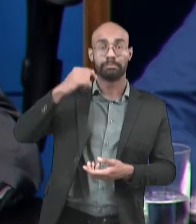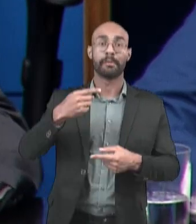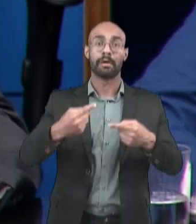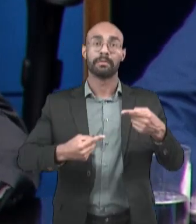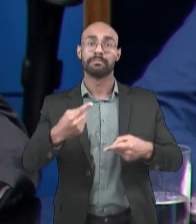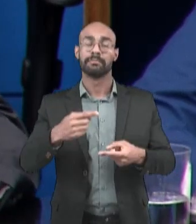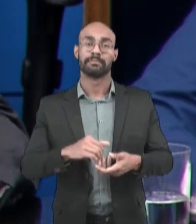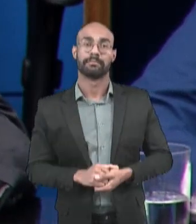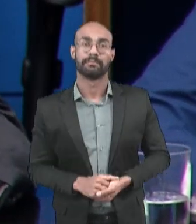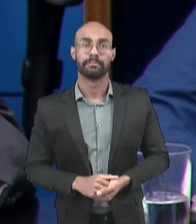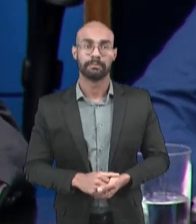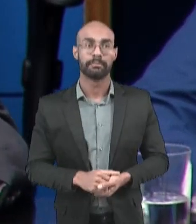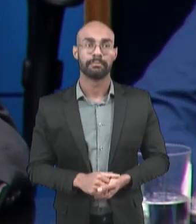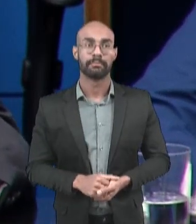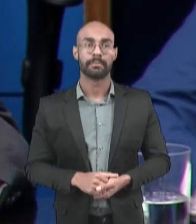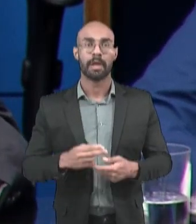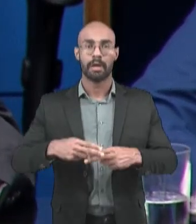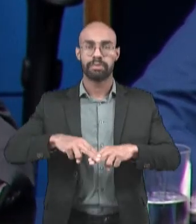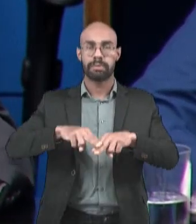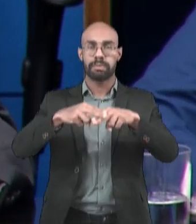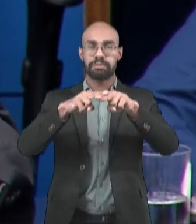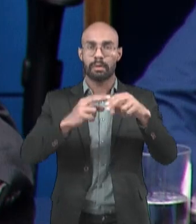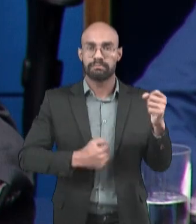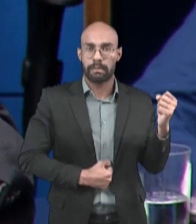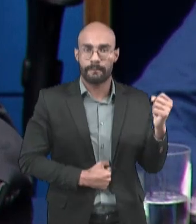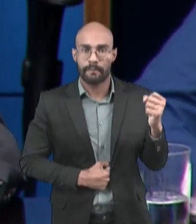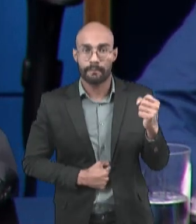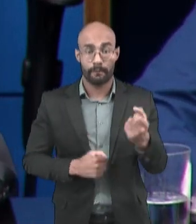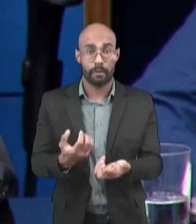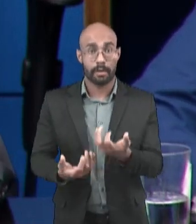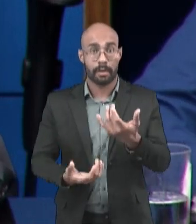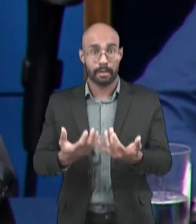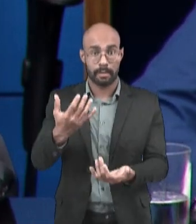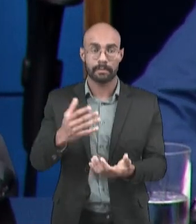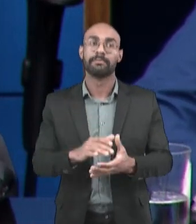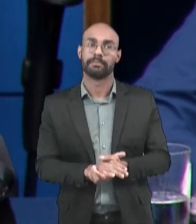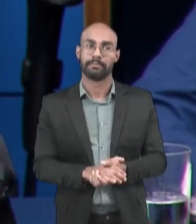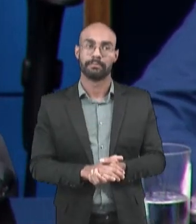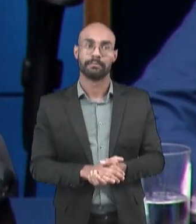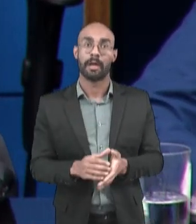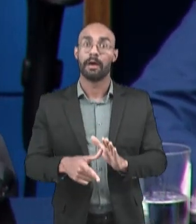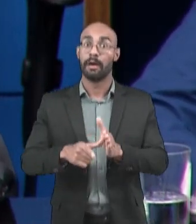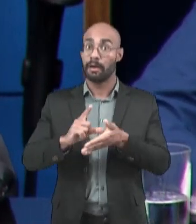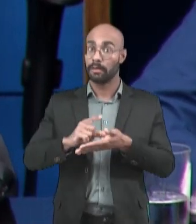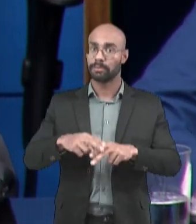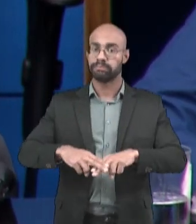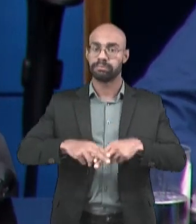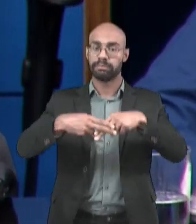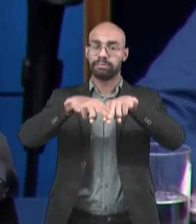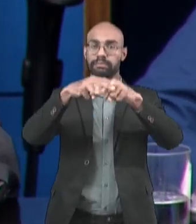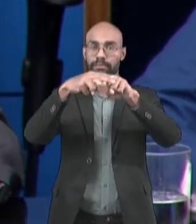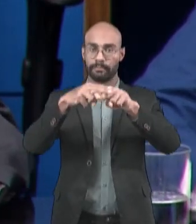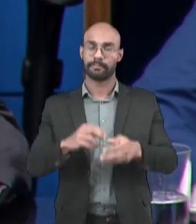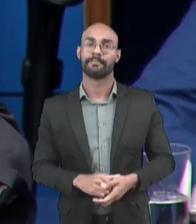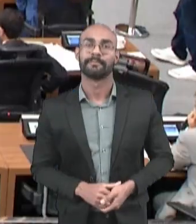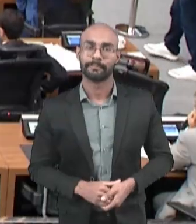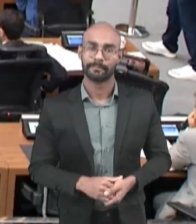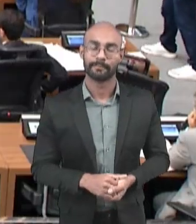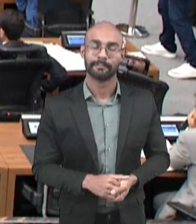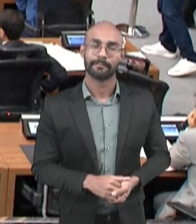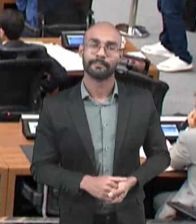discussão, a fogueira. A fogueira antes de queimar, deputado, ou queimando?